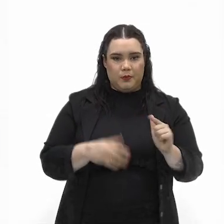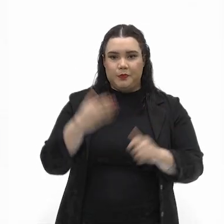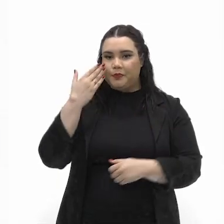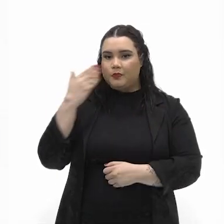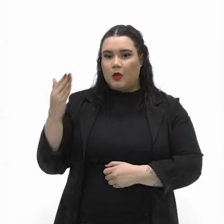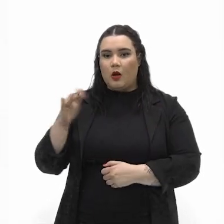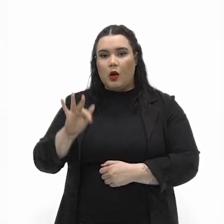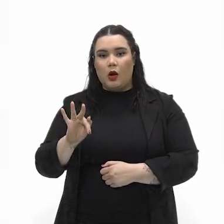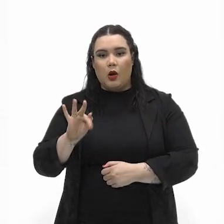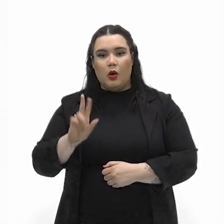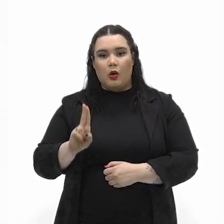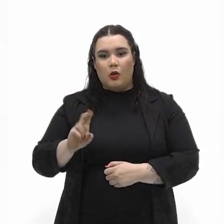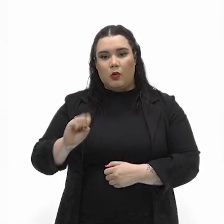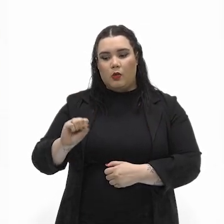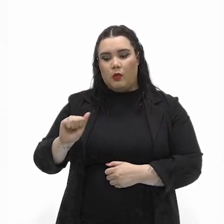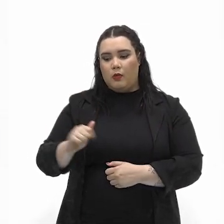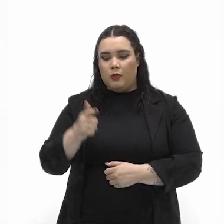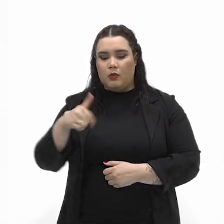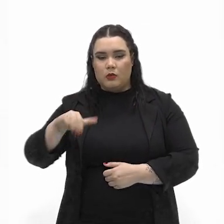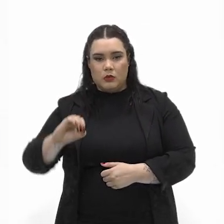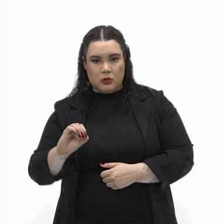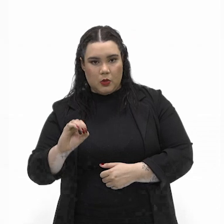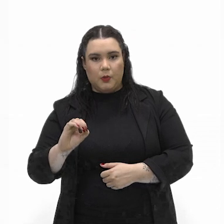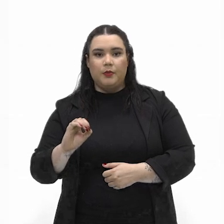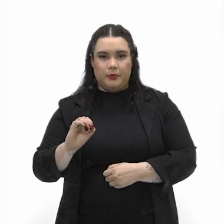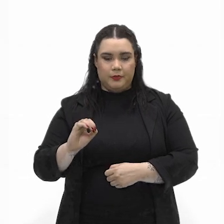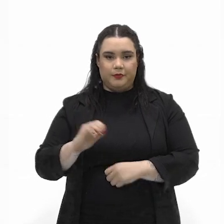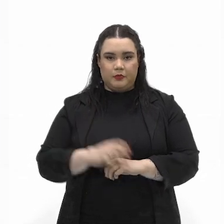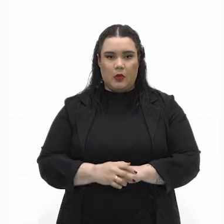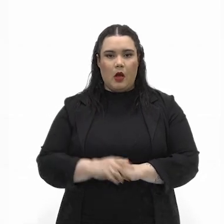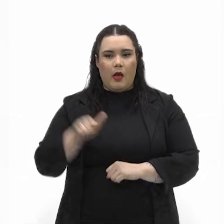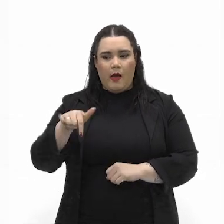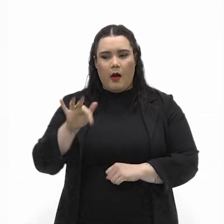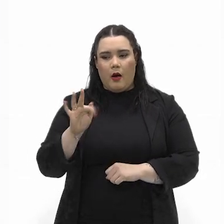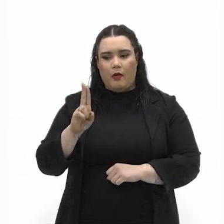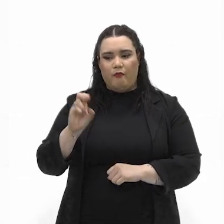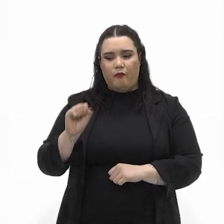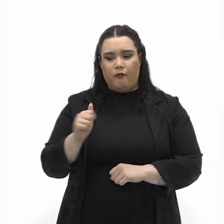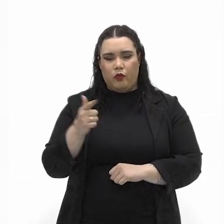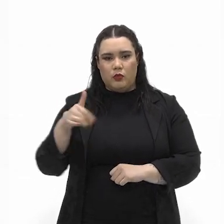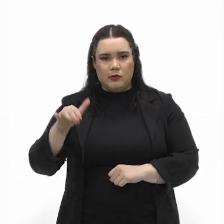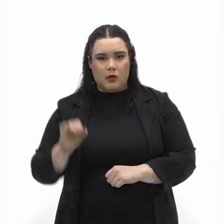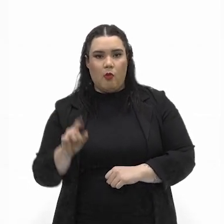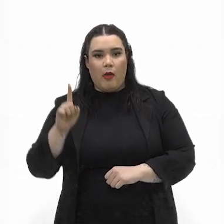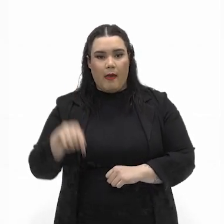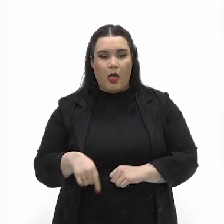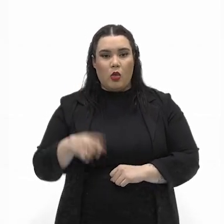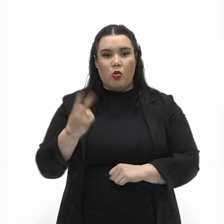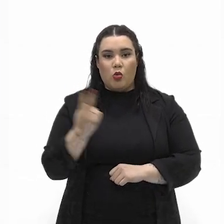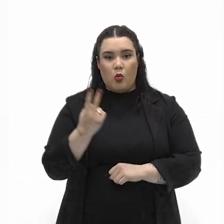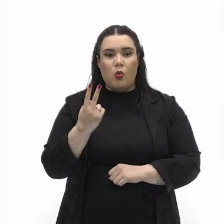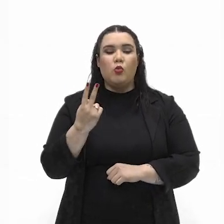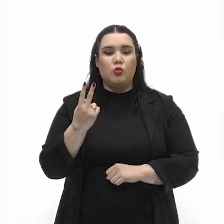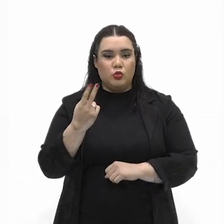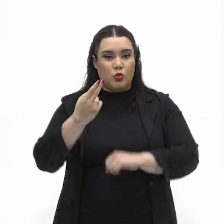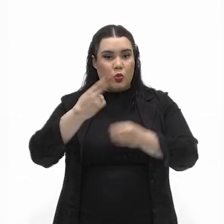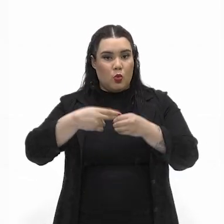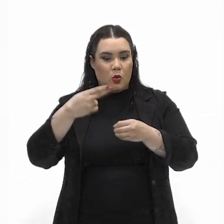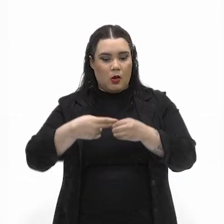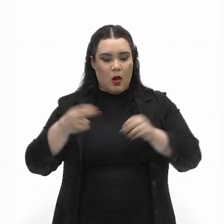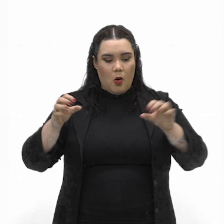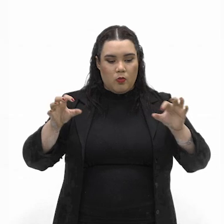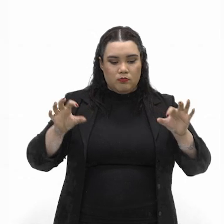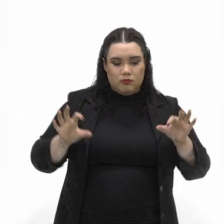nuclear. Já na fusão nuclear, eu tenho a junção de 2 núcleos, tá bom? Eu tenho a junção de 2